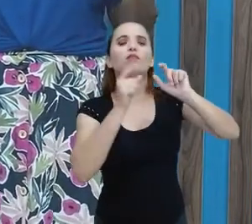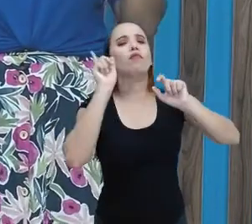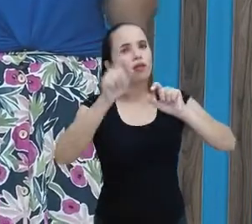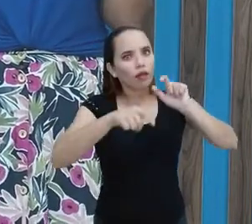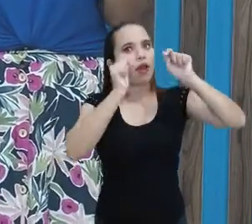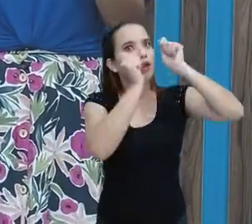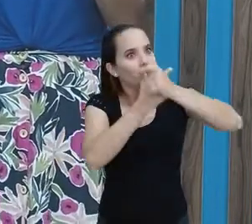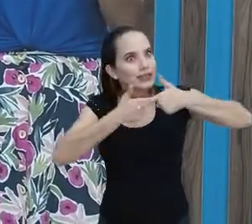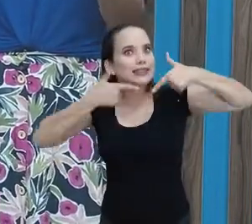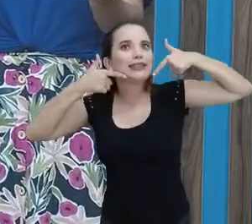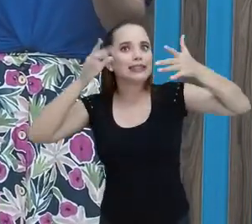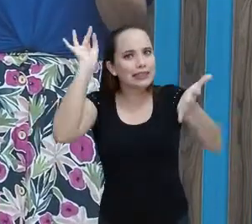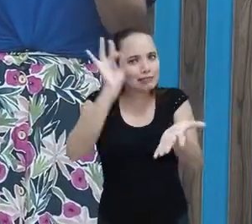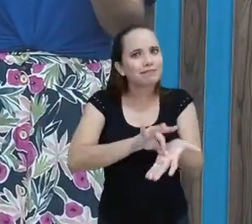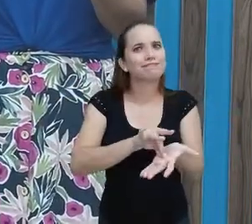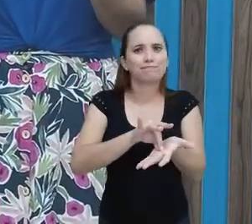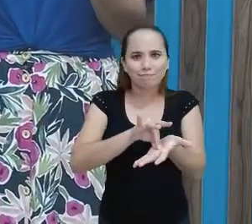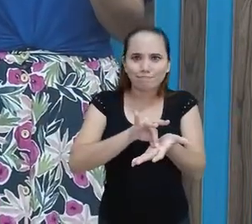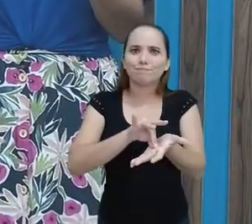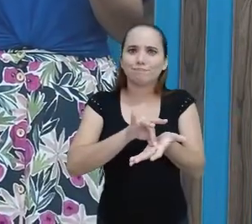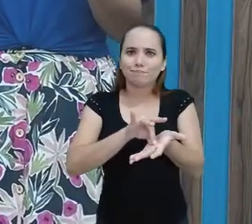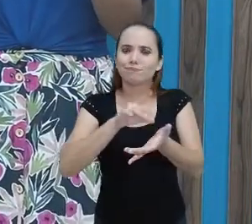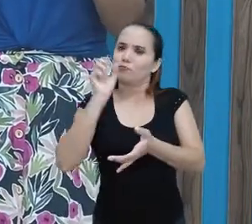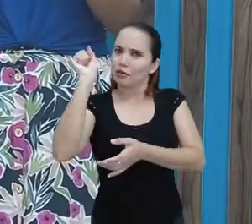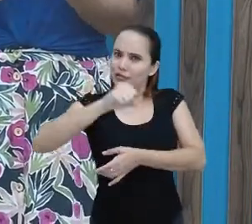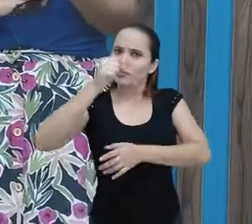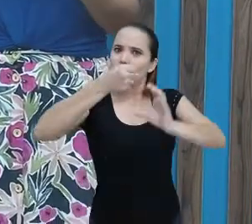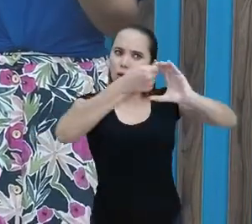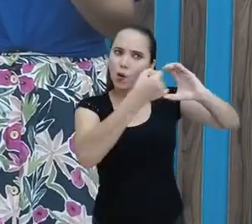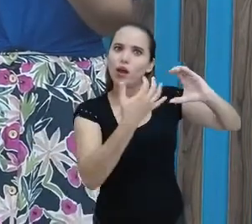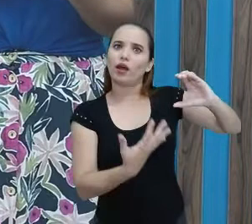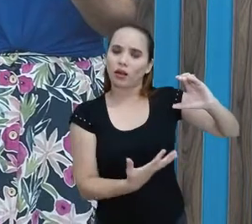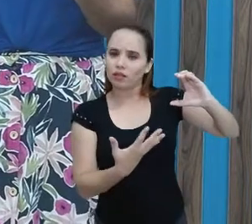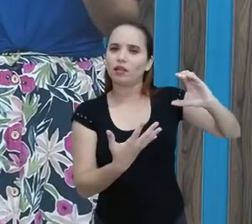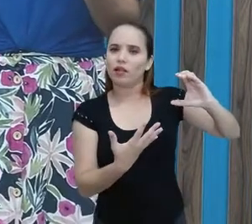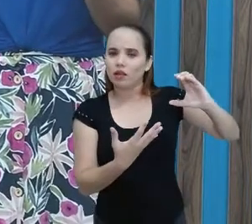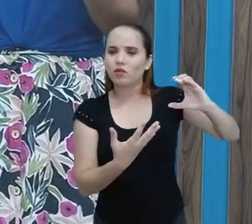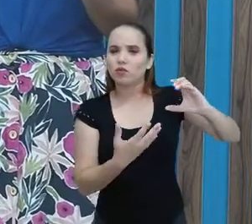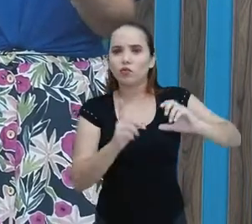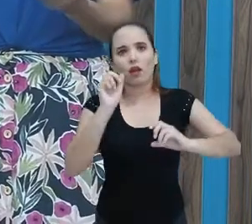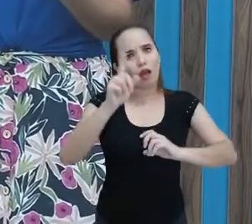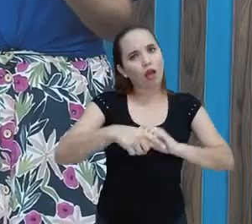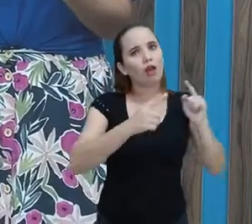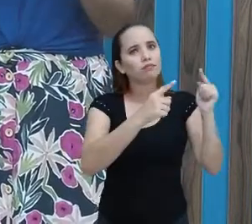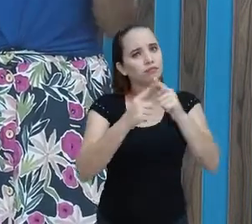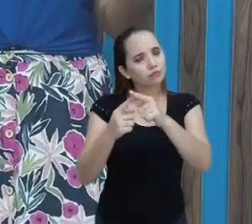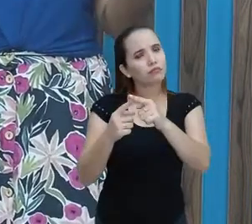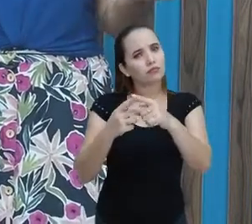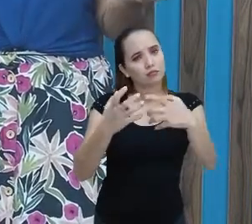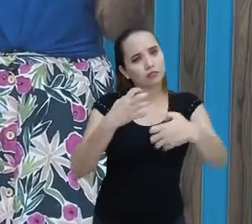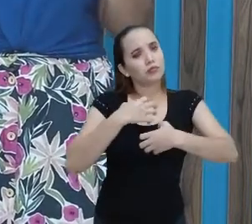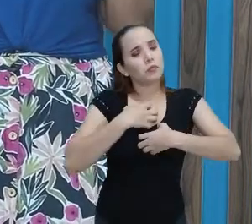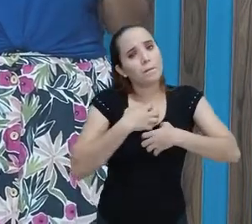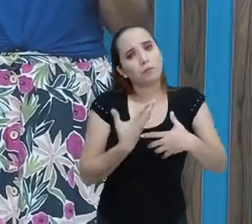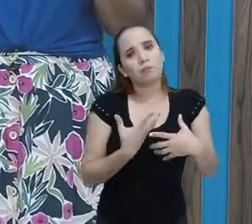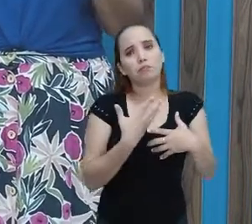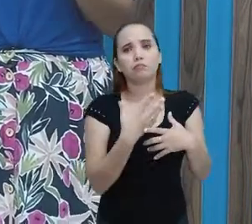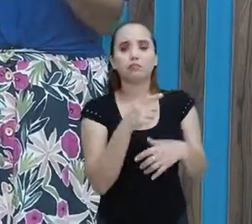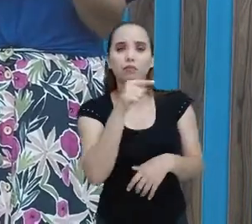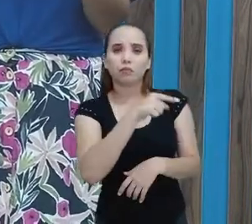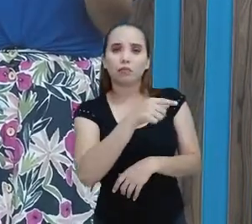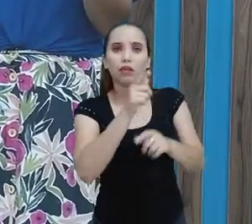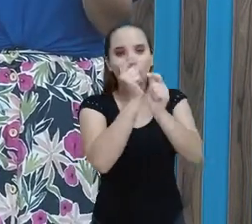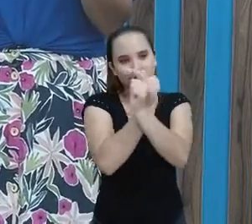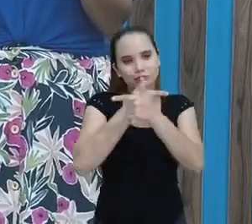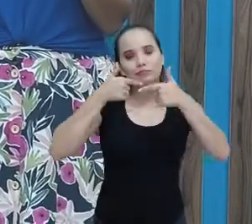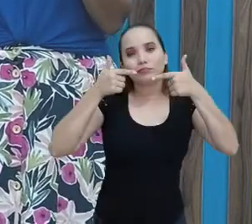estou caracterizando esse sorriso. Ou pelo menos a maneira como ela sorri, né? Já que é o sorrir, aí é um verbo, então eu estou